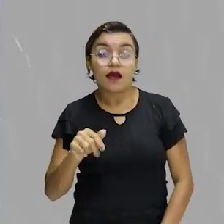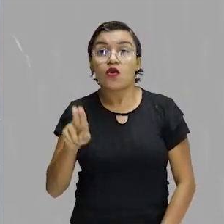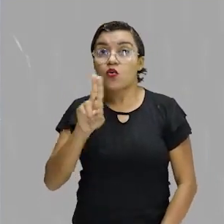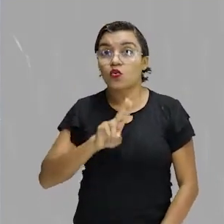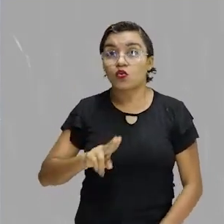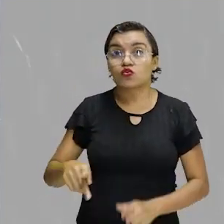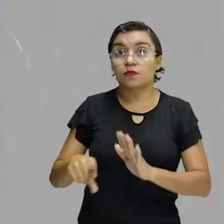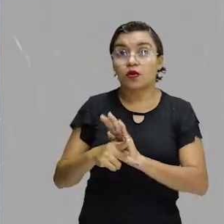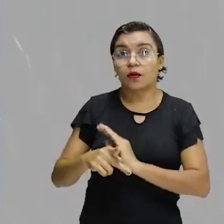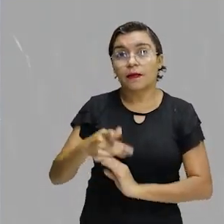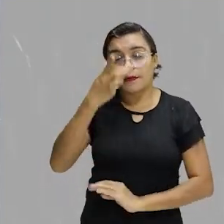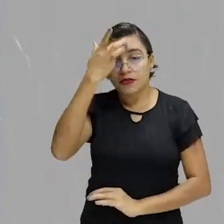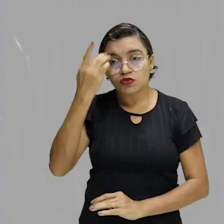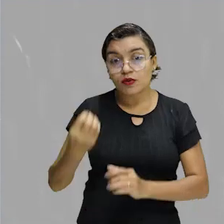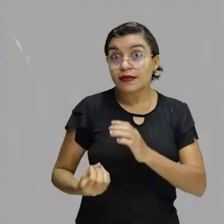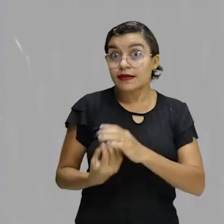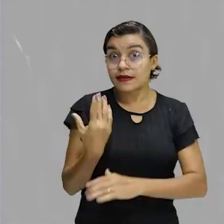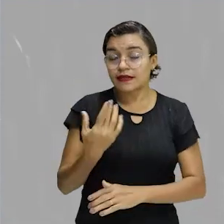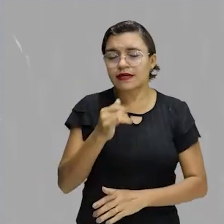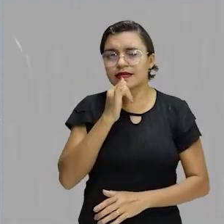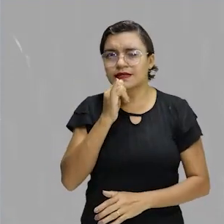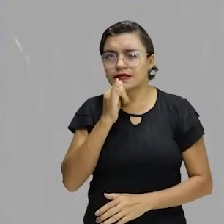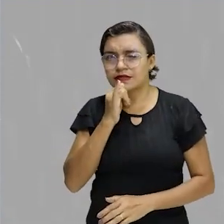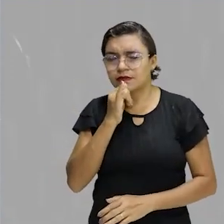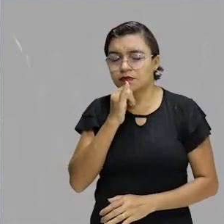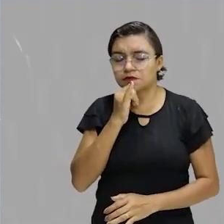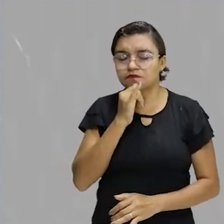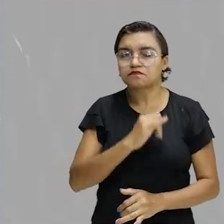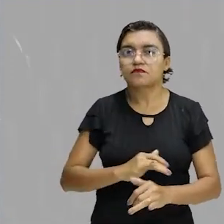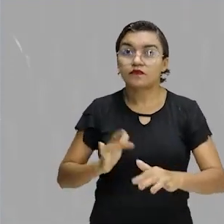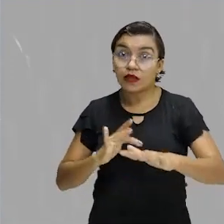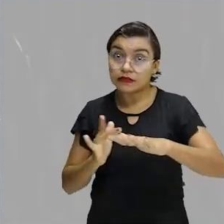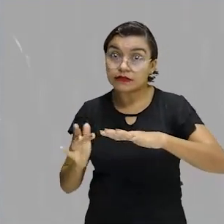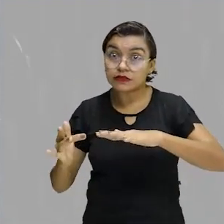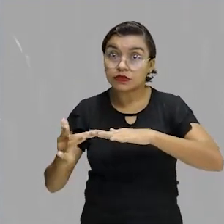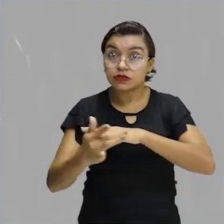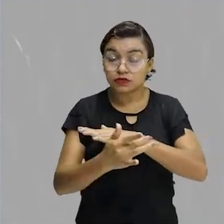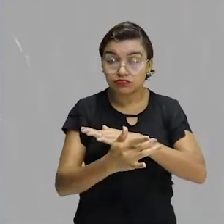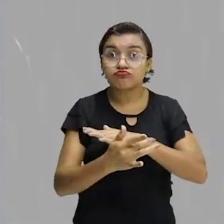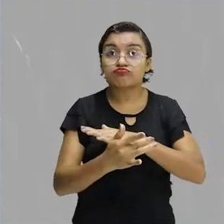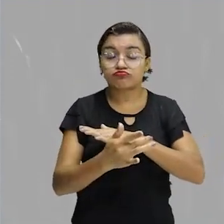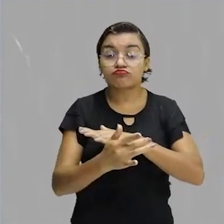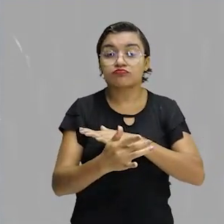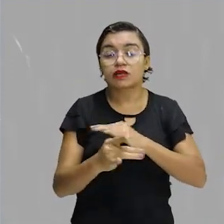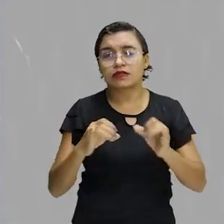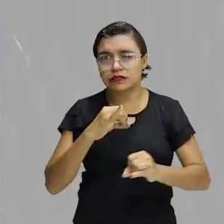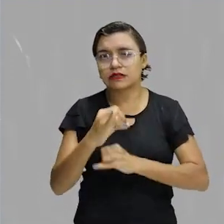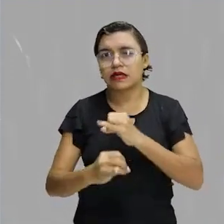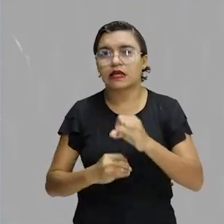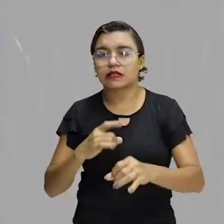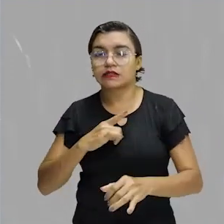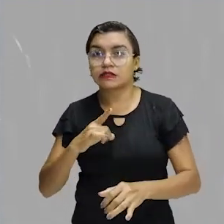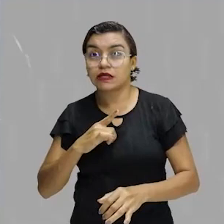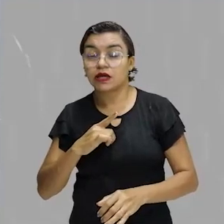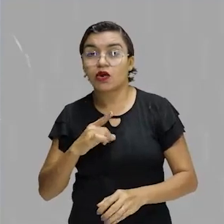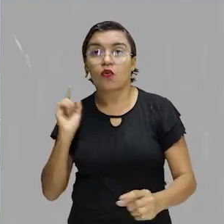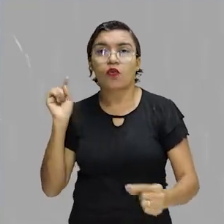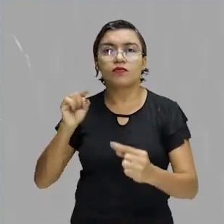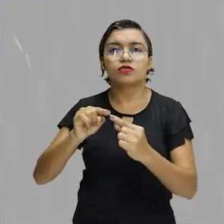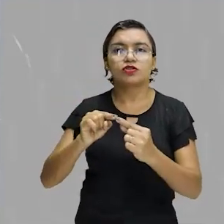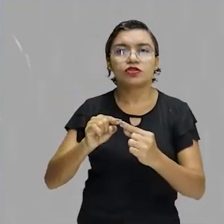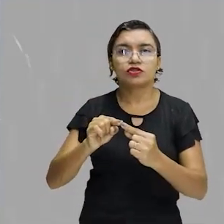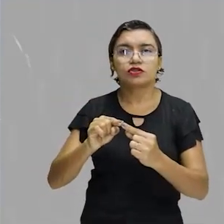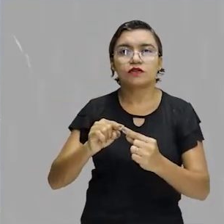concepção inicial, hoje em dia, em virtude das redes sociais, muitas vezes o diário, ele tem como objetivo você